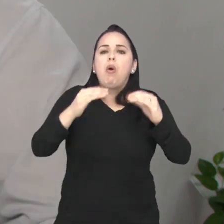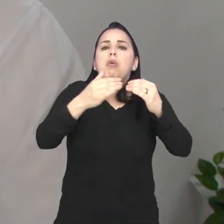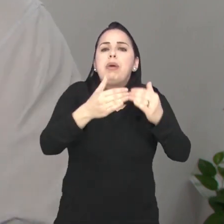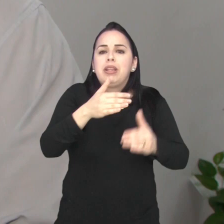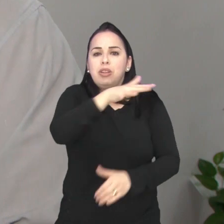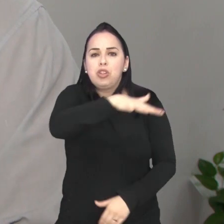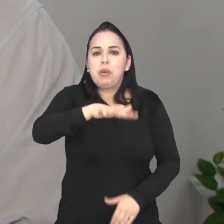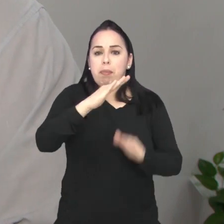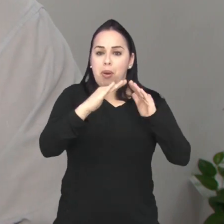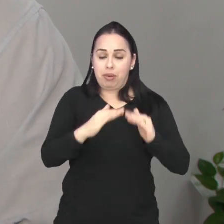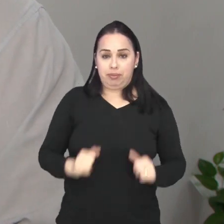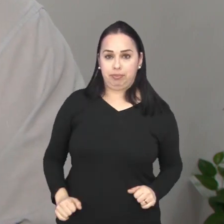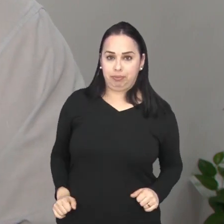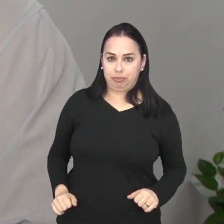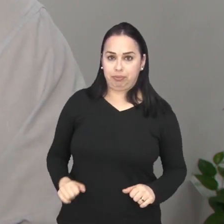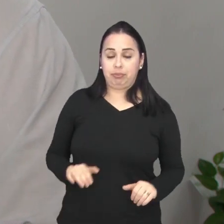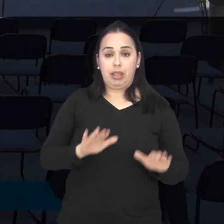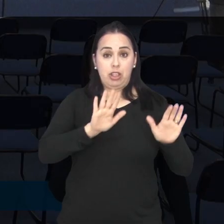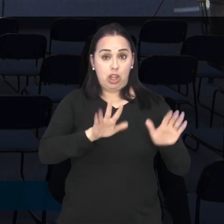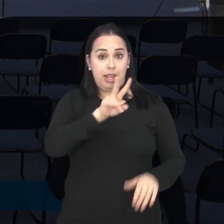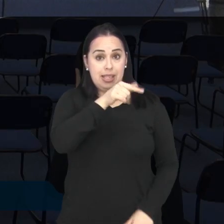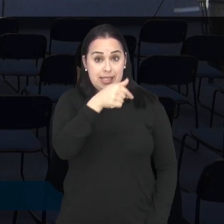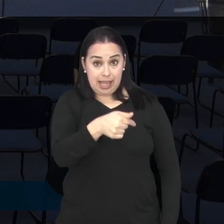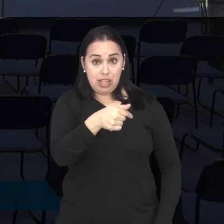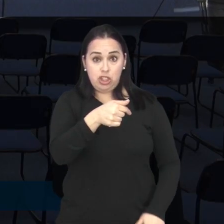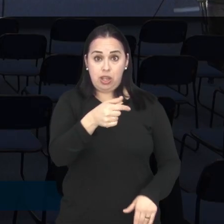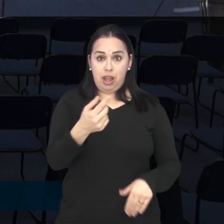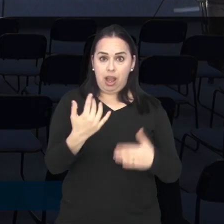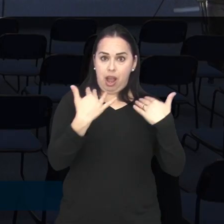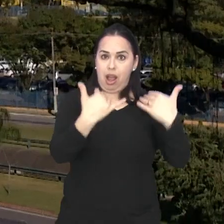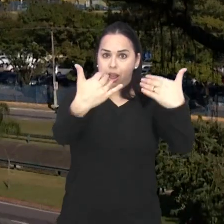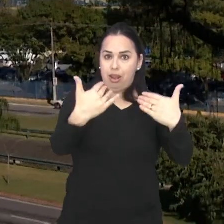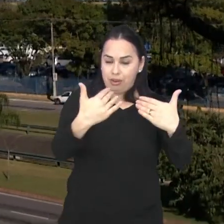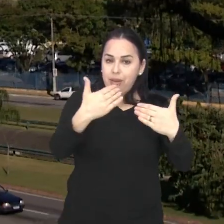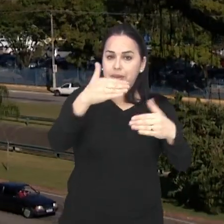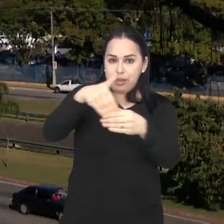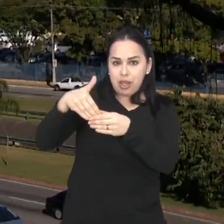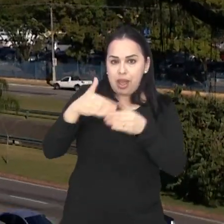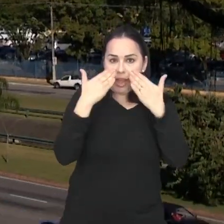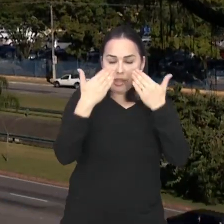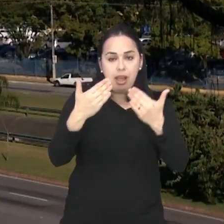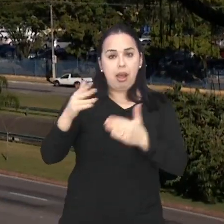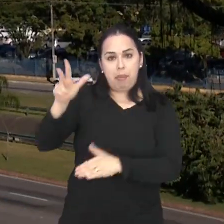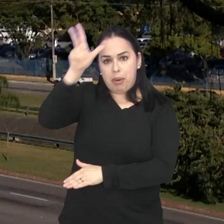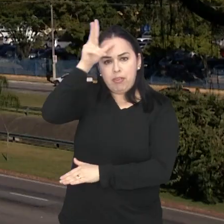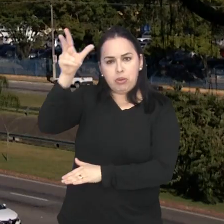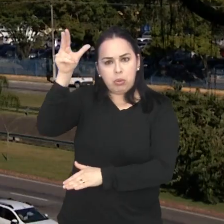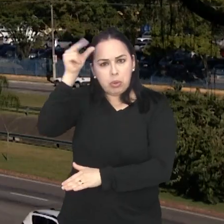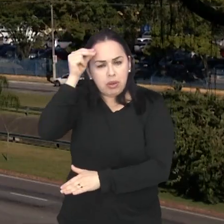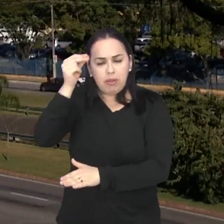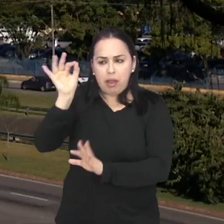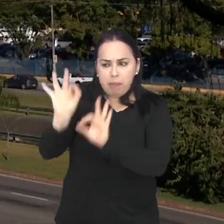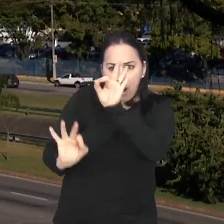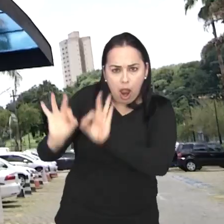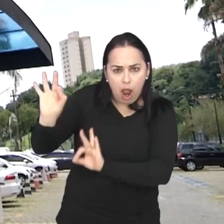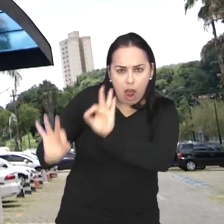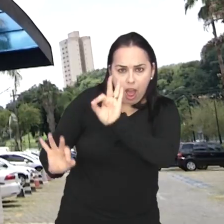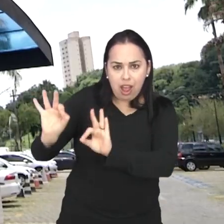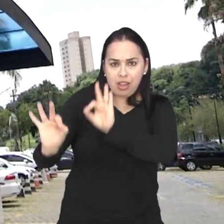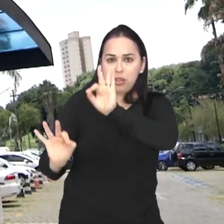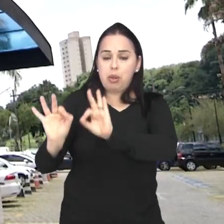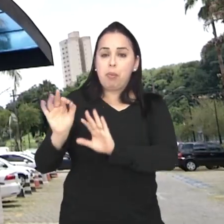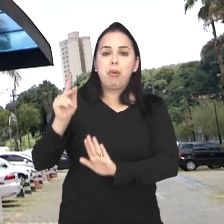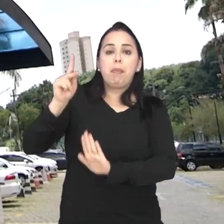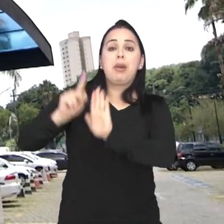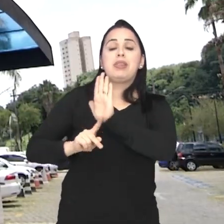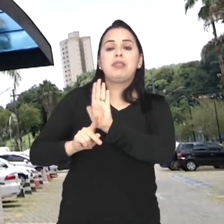lá na comunidade que ela habita. Após o ciclo de audiências, a Prefeitura deve elaborar e apresentar o projeto da LOA à